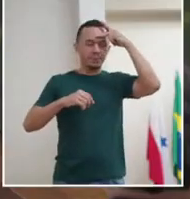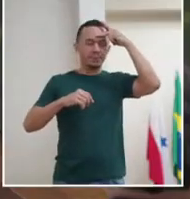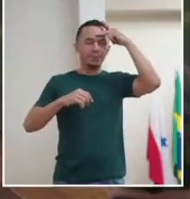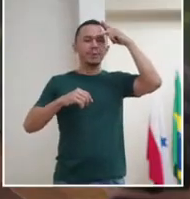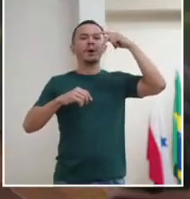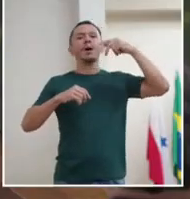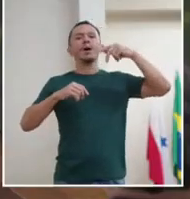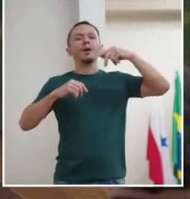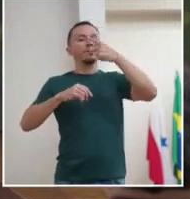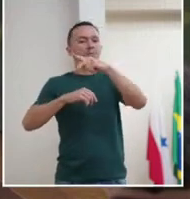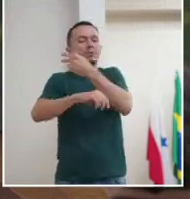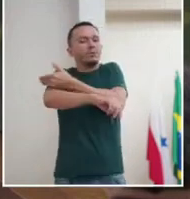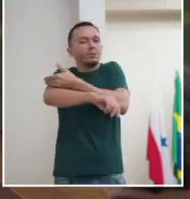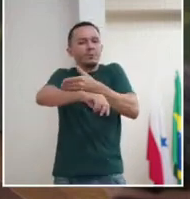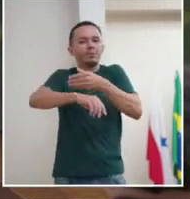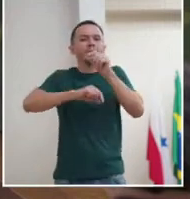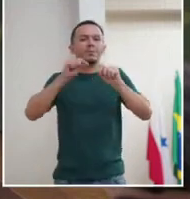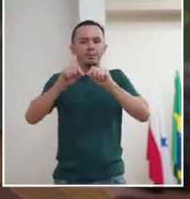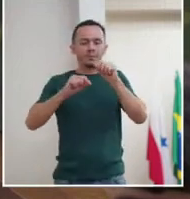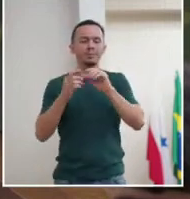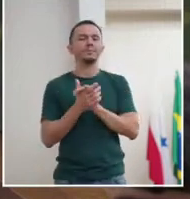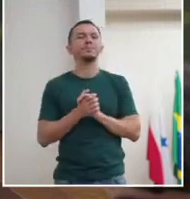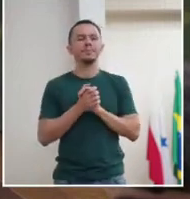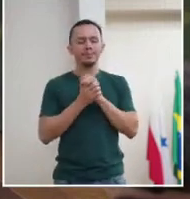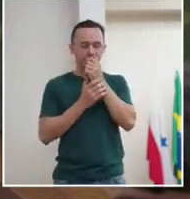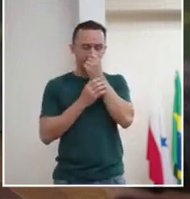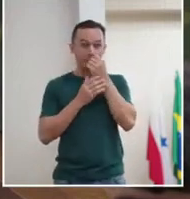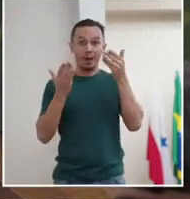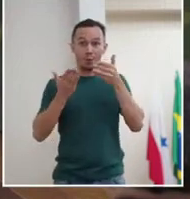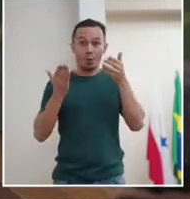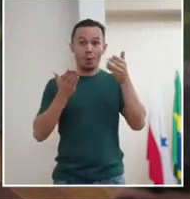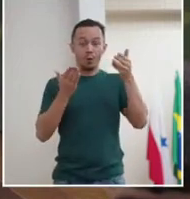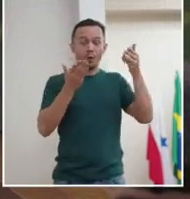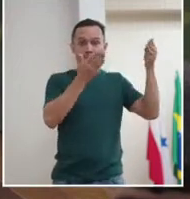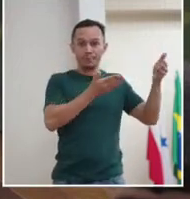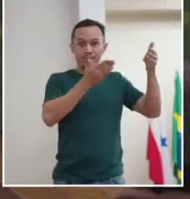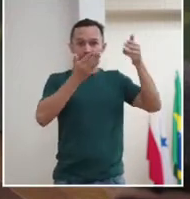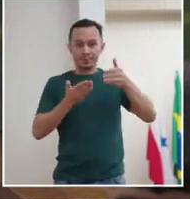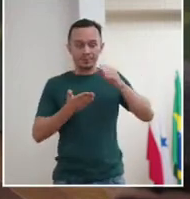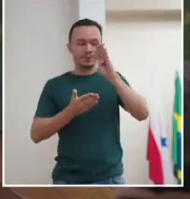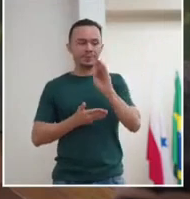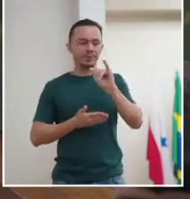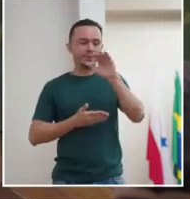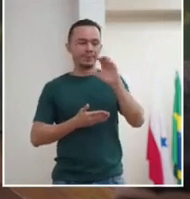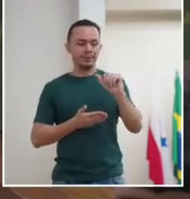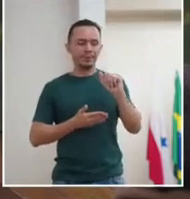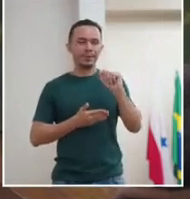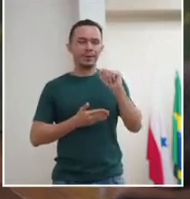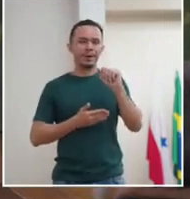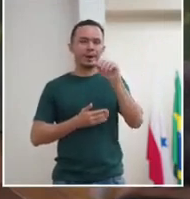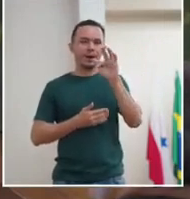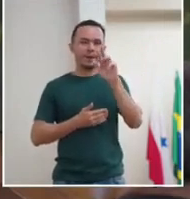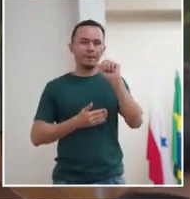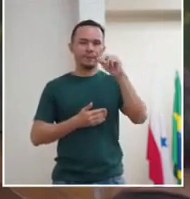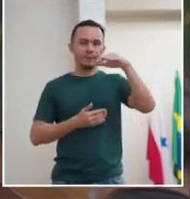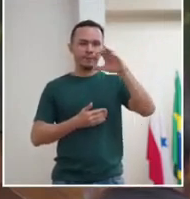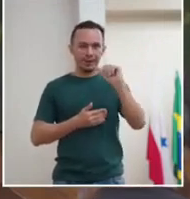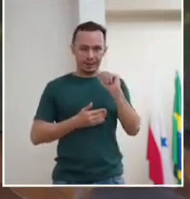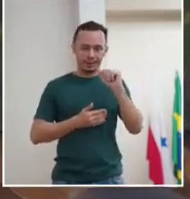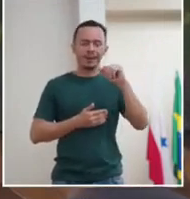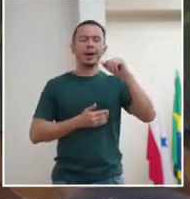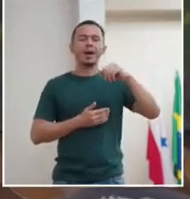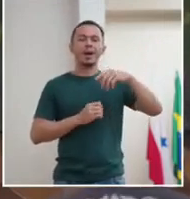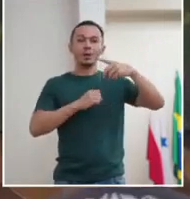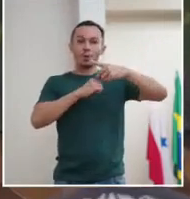E agora eu queria passar a palavra para a professora Bianca França, que é doutora em